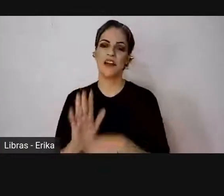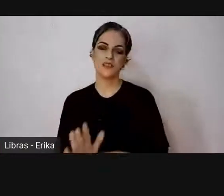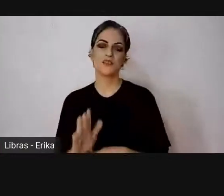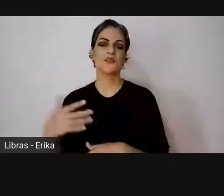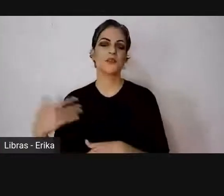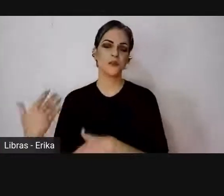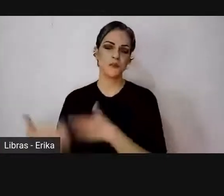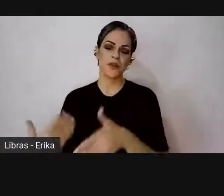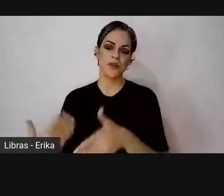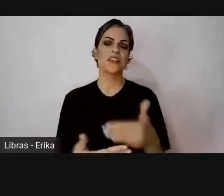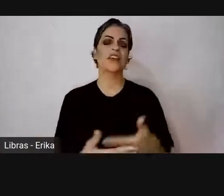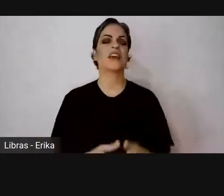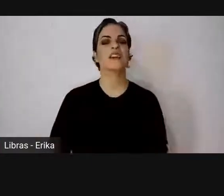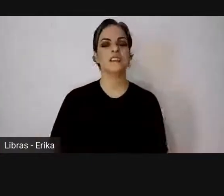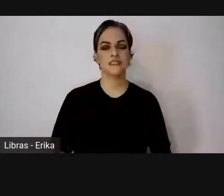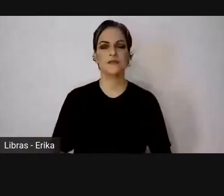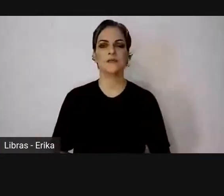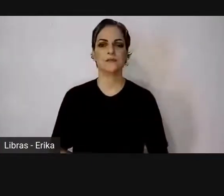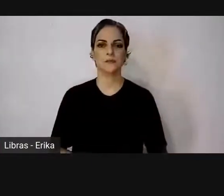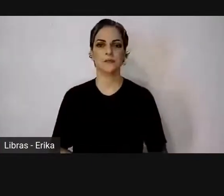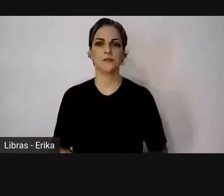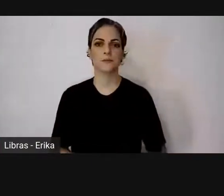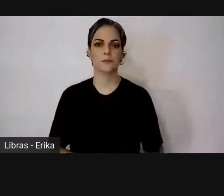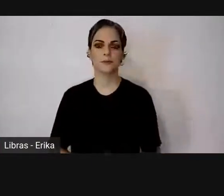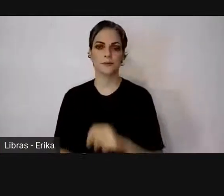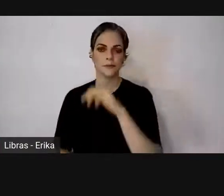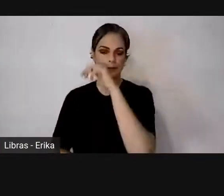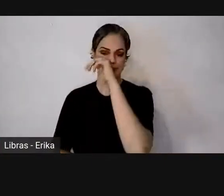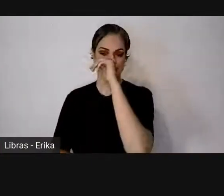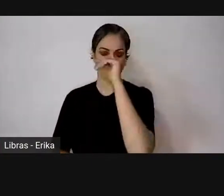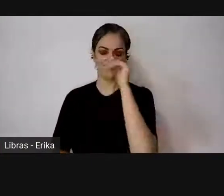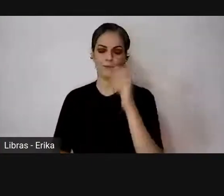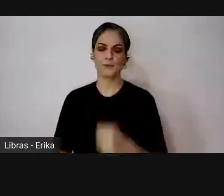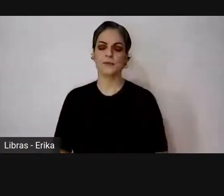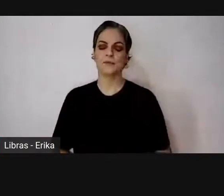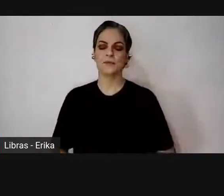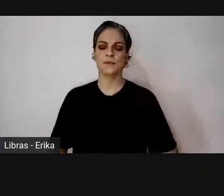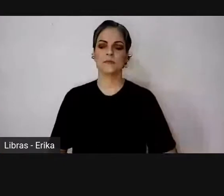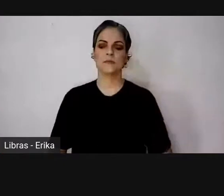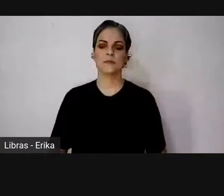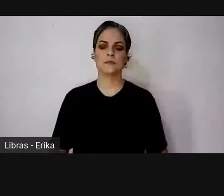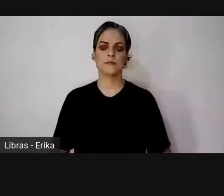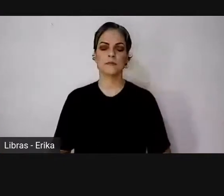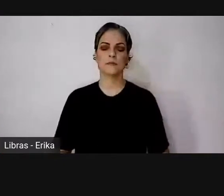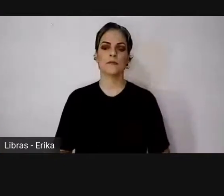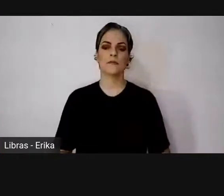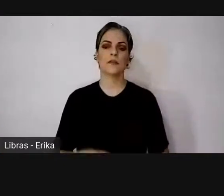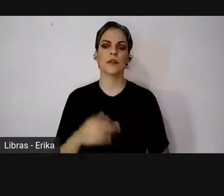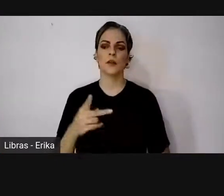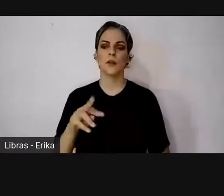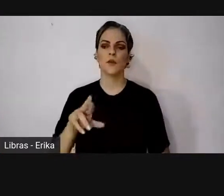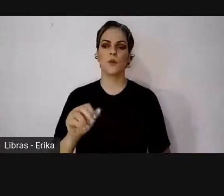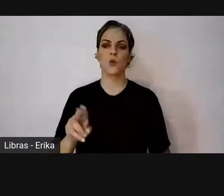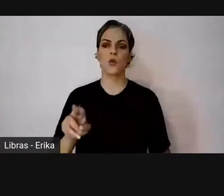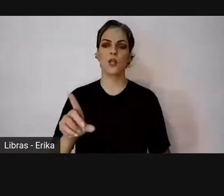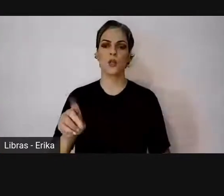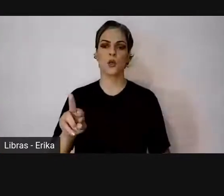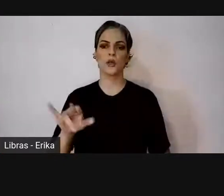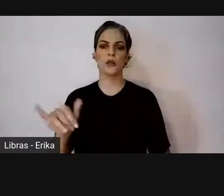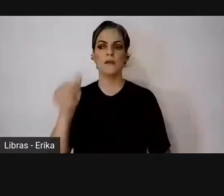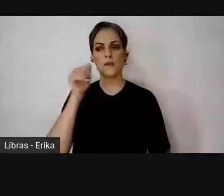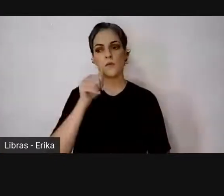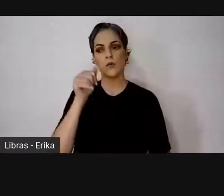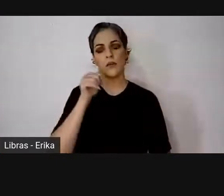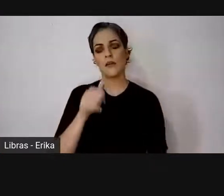desse processo indiretamente da institucionalização da Procuradoria da Mulher, por um único